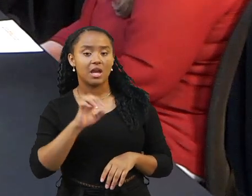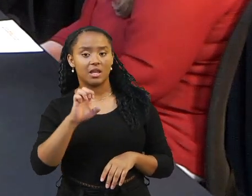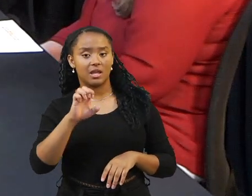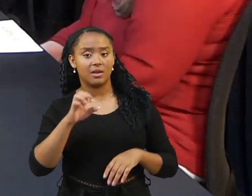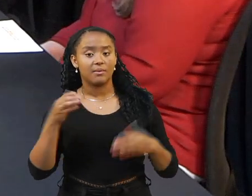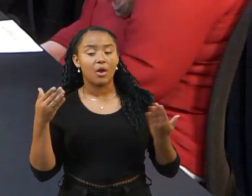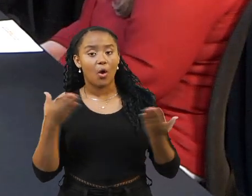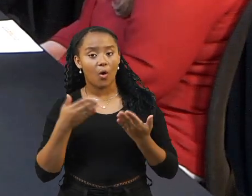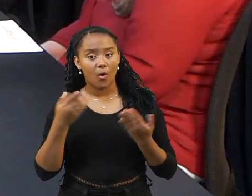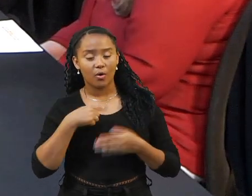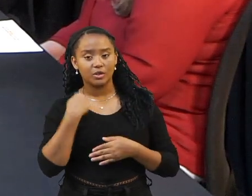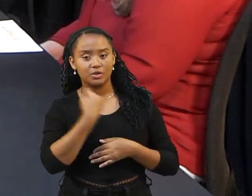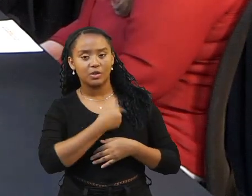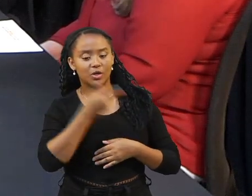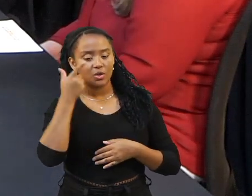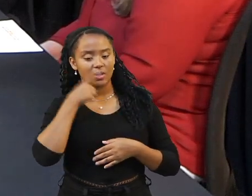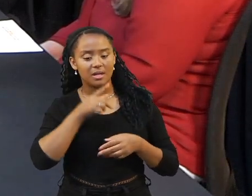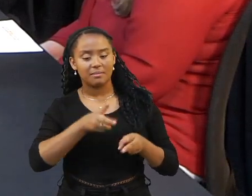gente vê